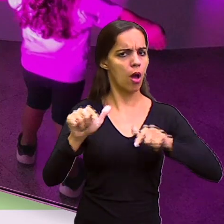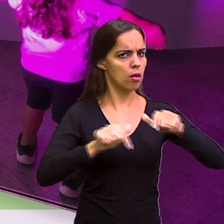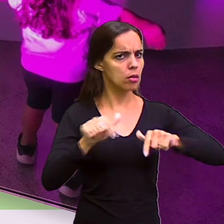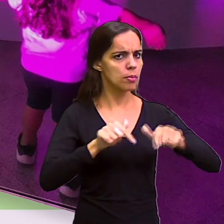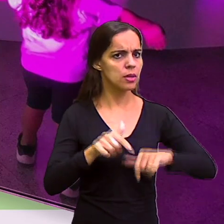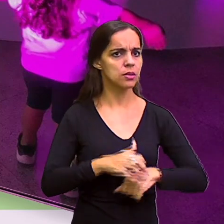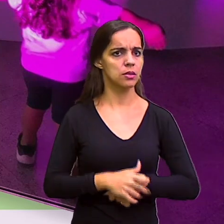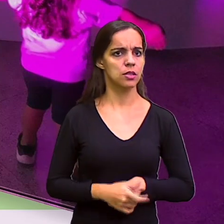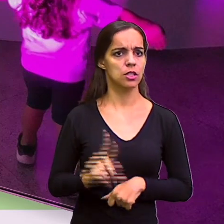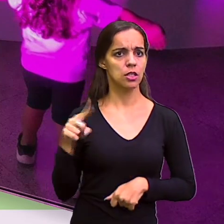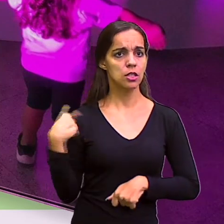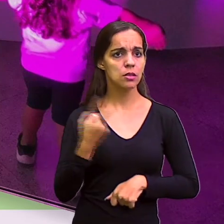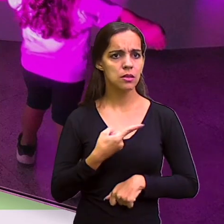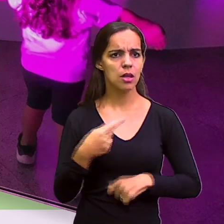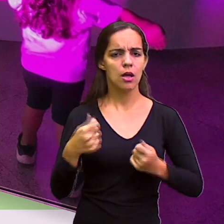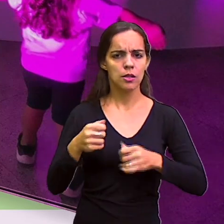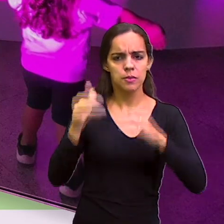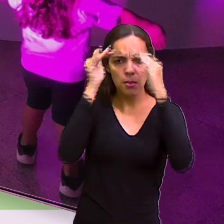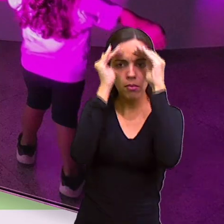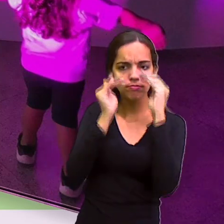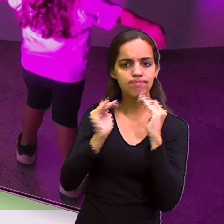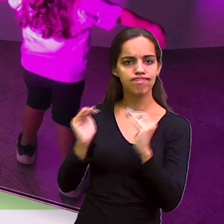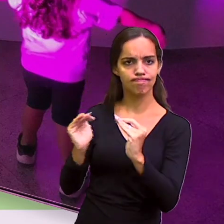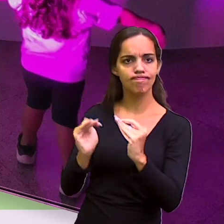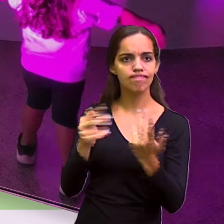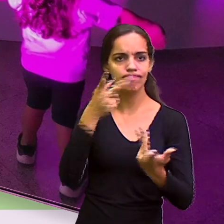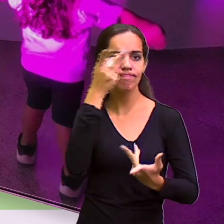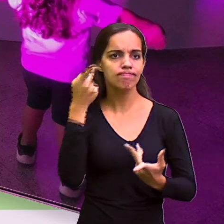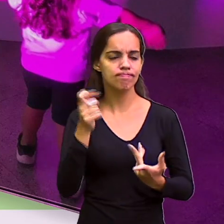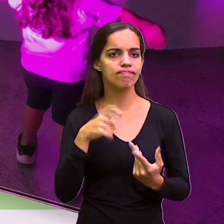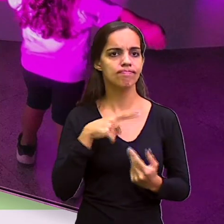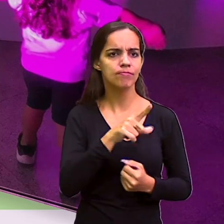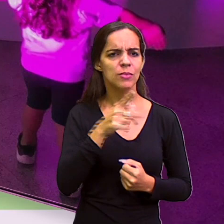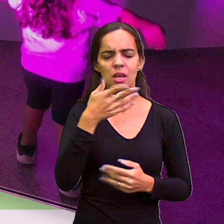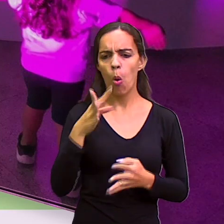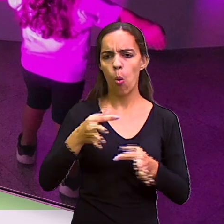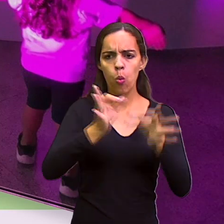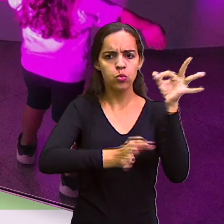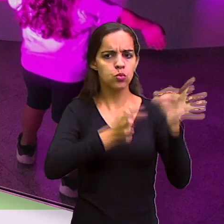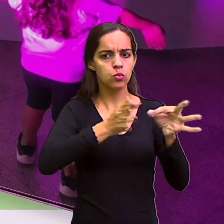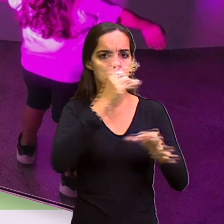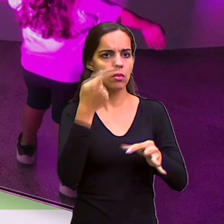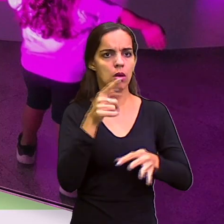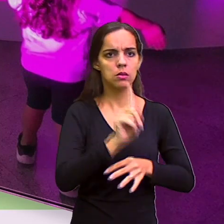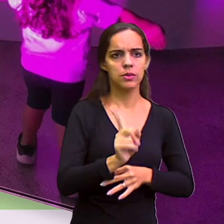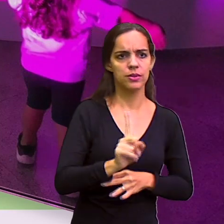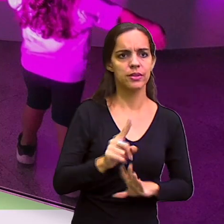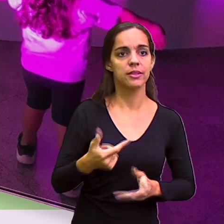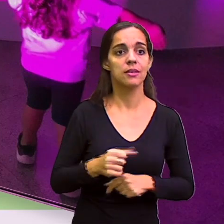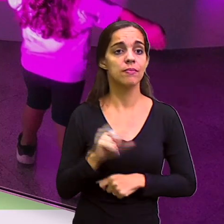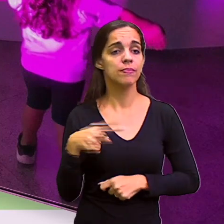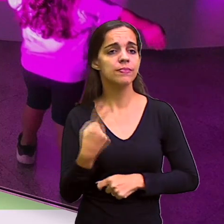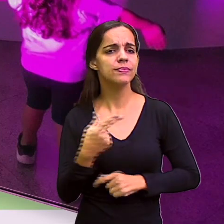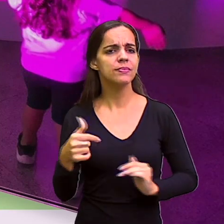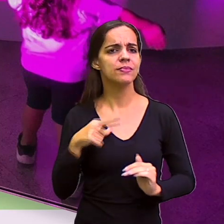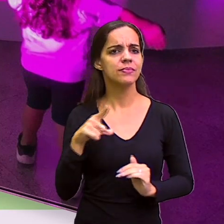passada. Então, nós temos que respeitar isso, nada de julgar. O teatro de sombra nas escolas aparece como